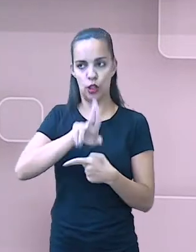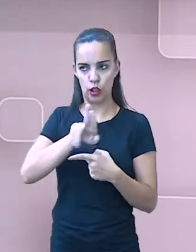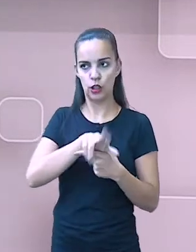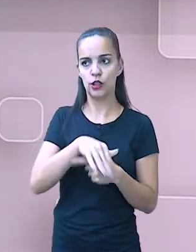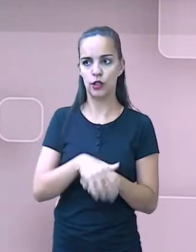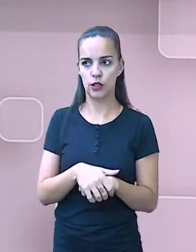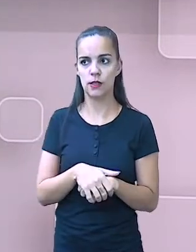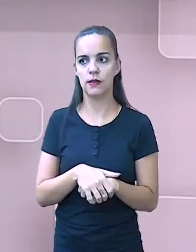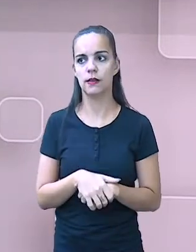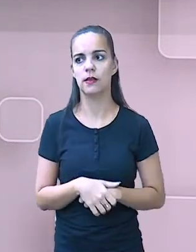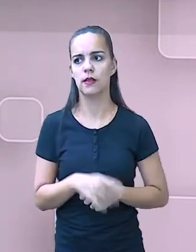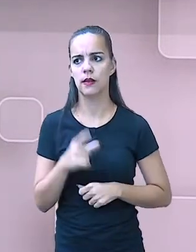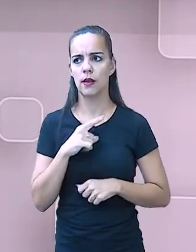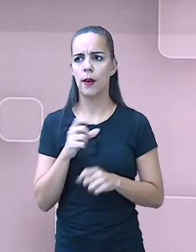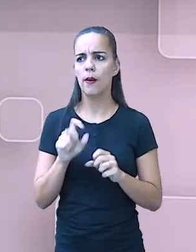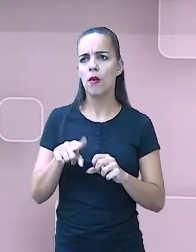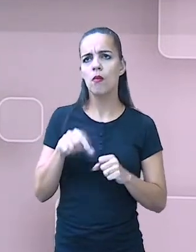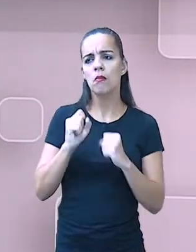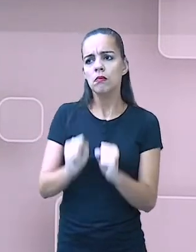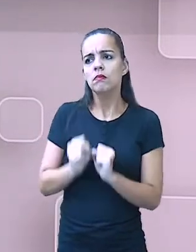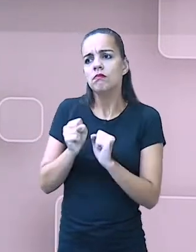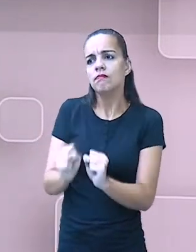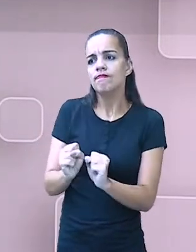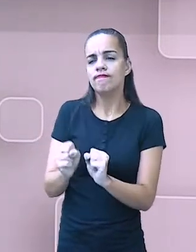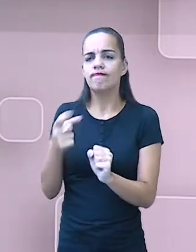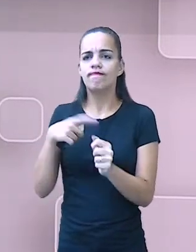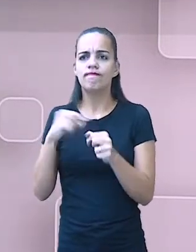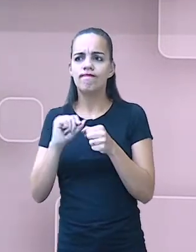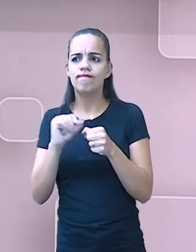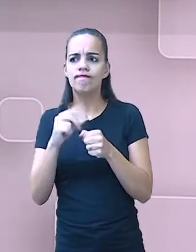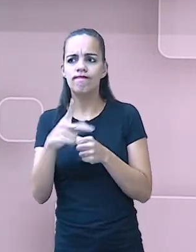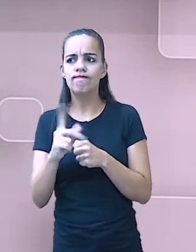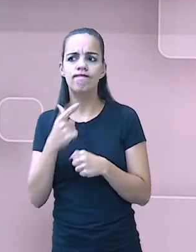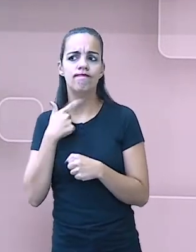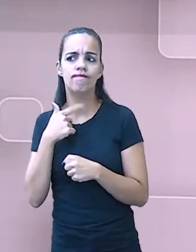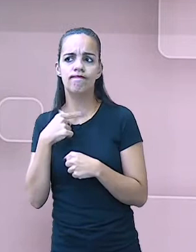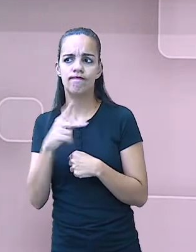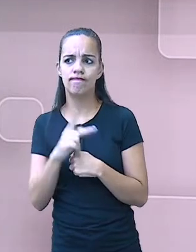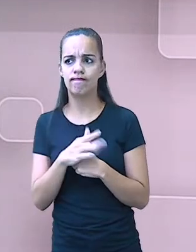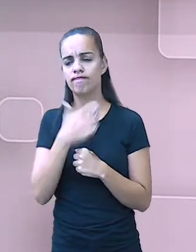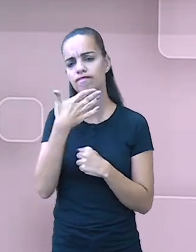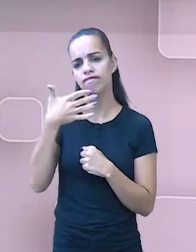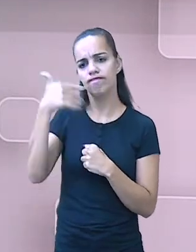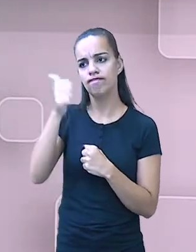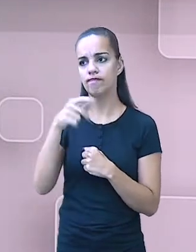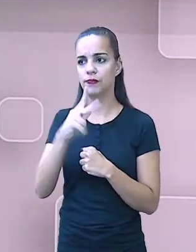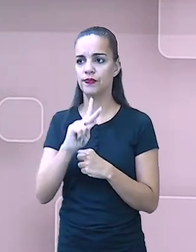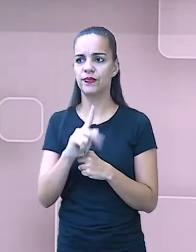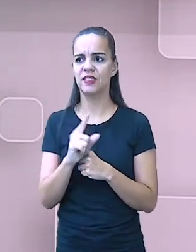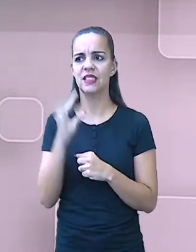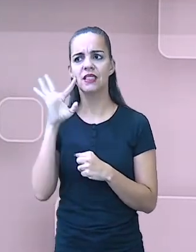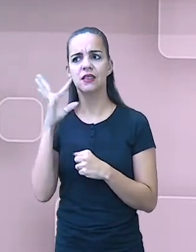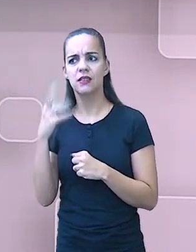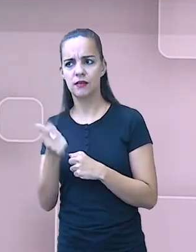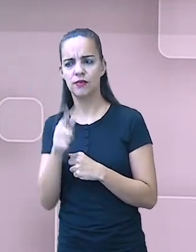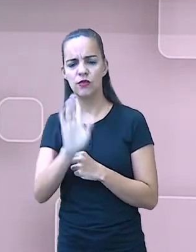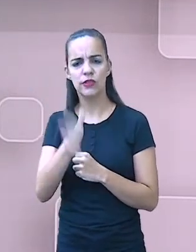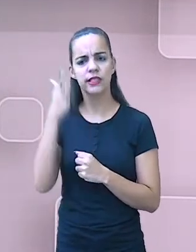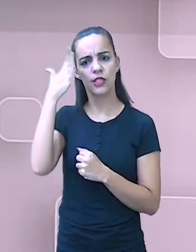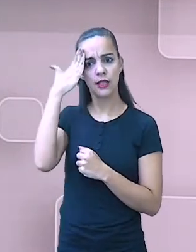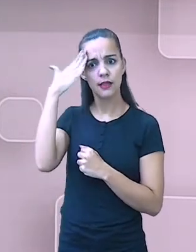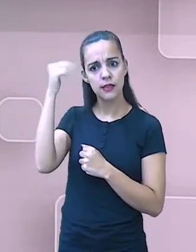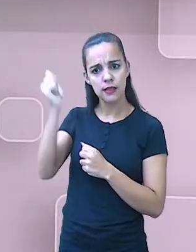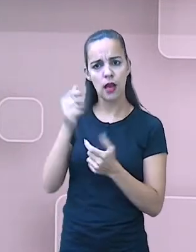identificar primeiro as sílabas, você pode fazer da sua forma, como você escolher melhor. Se você já sabe separar